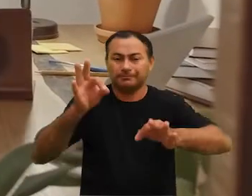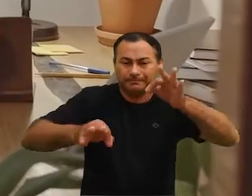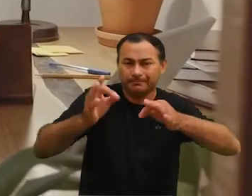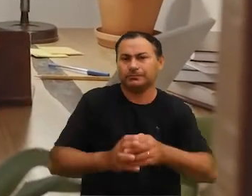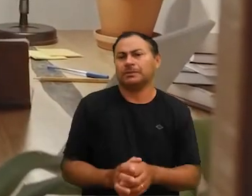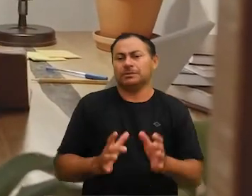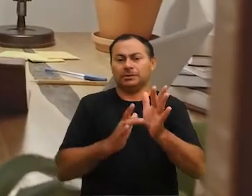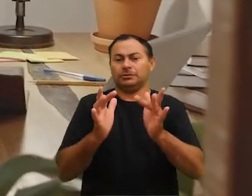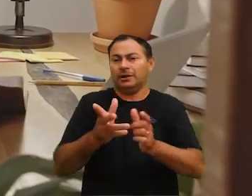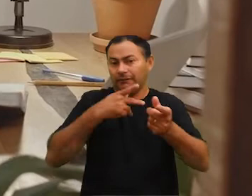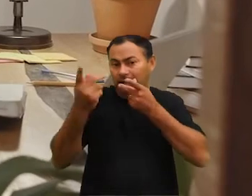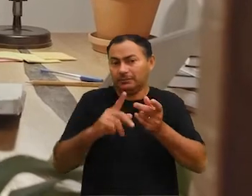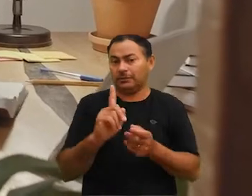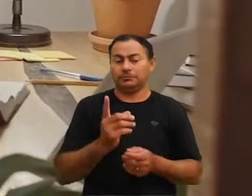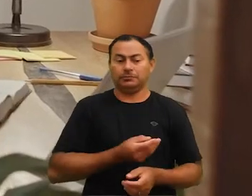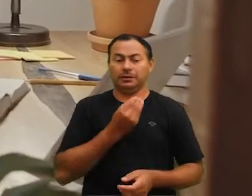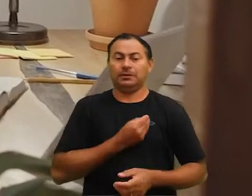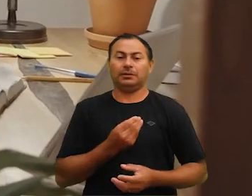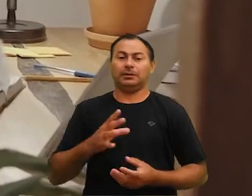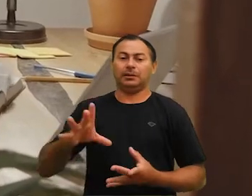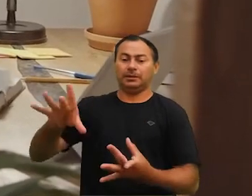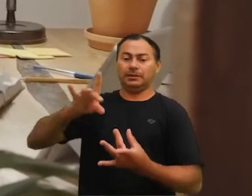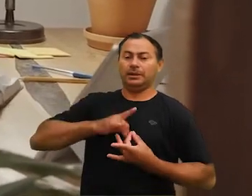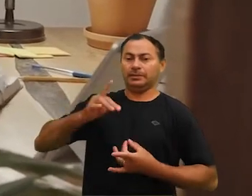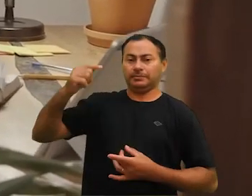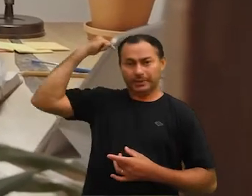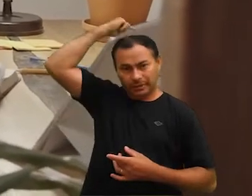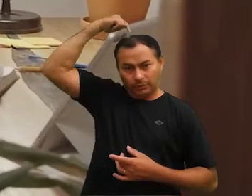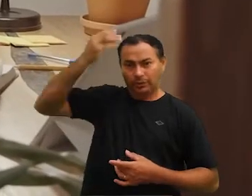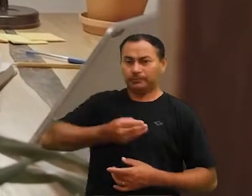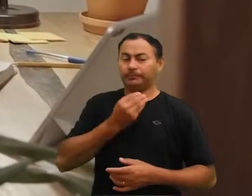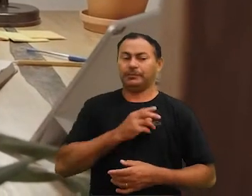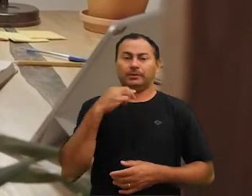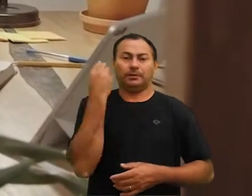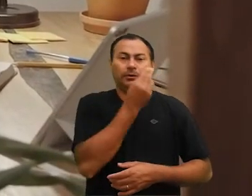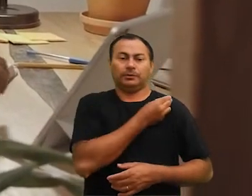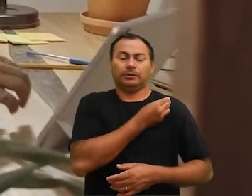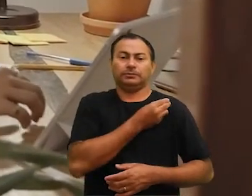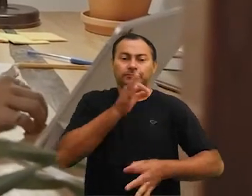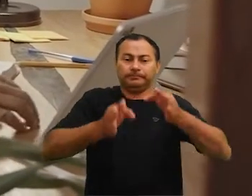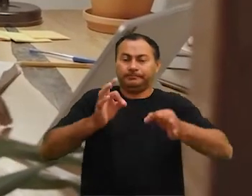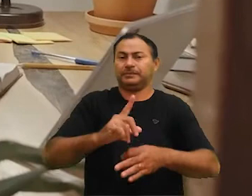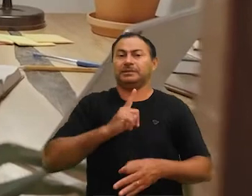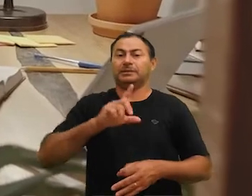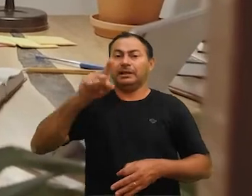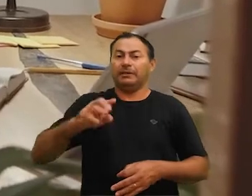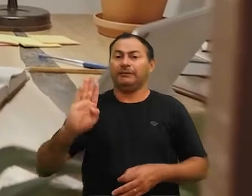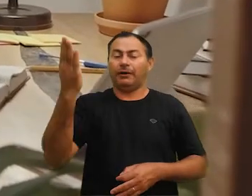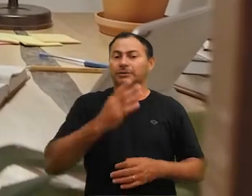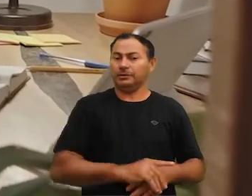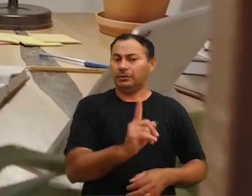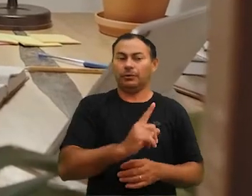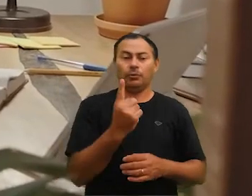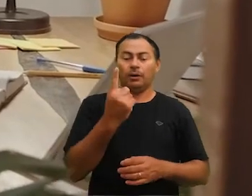não deveria ser assim quando se tratava da vida espiritual. A nossa justiça não deve ser falsa, ter duas